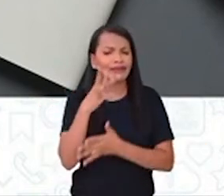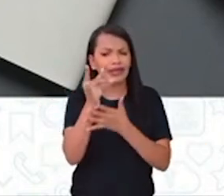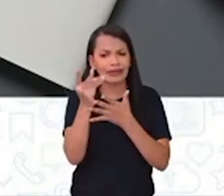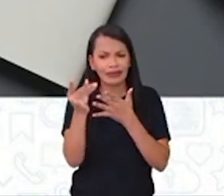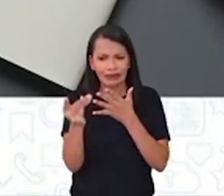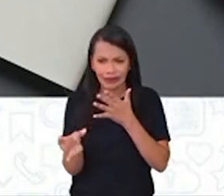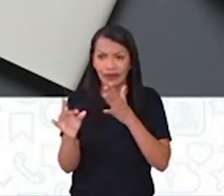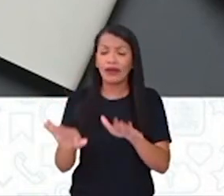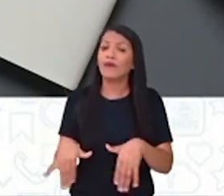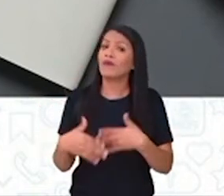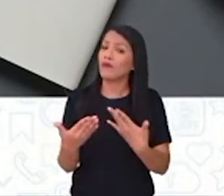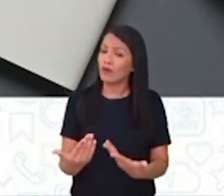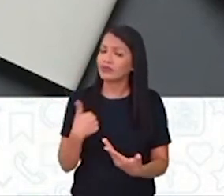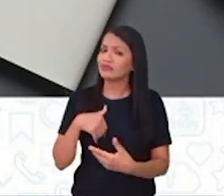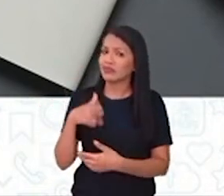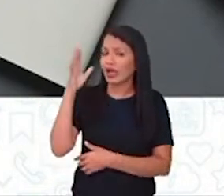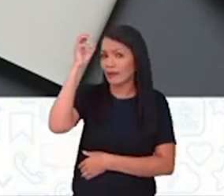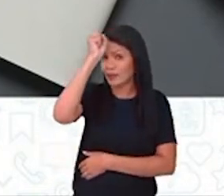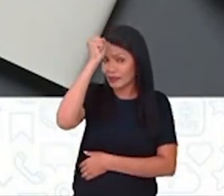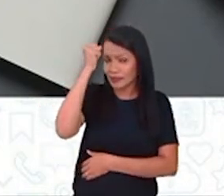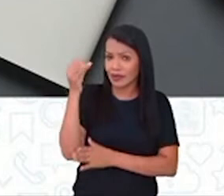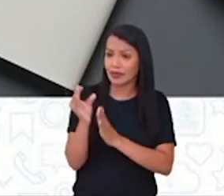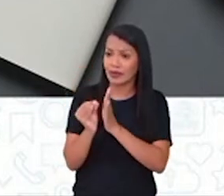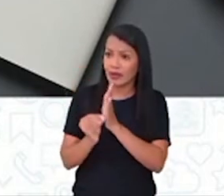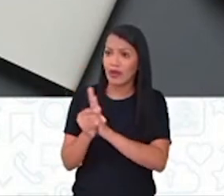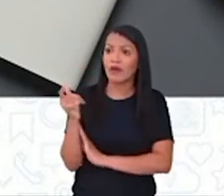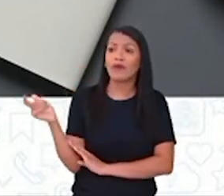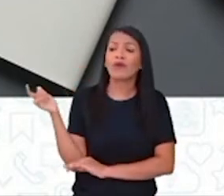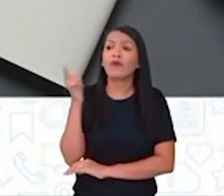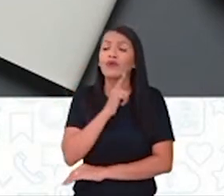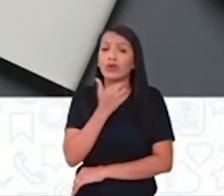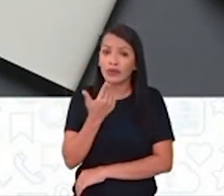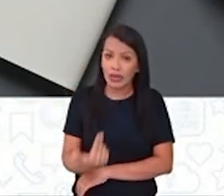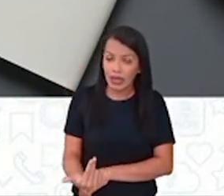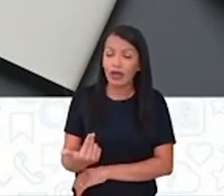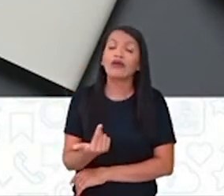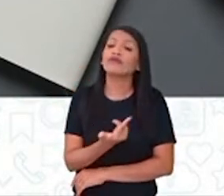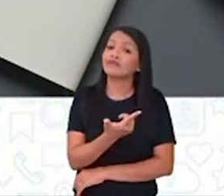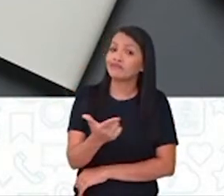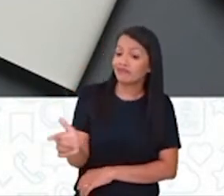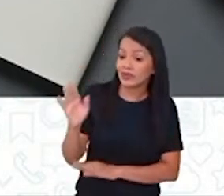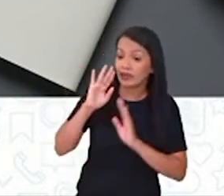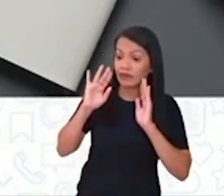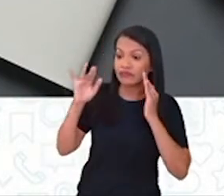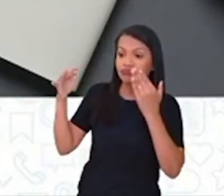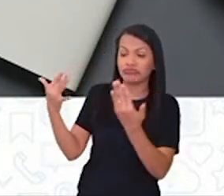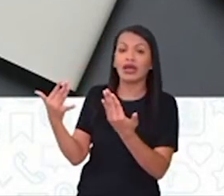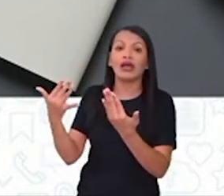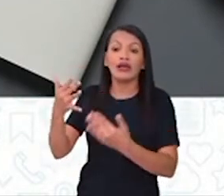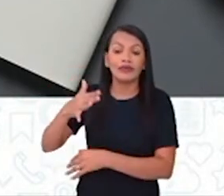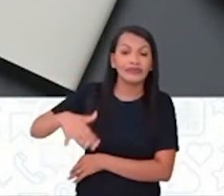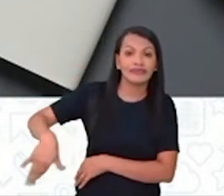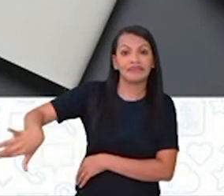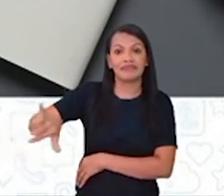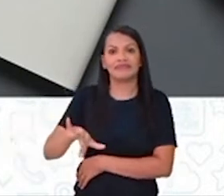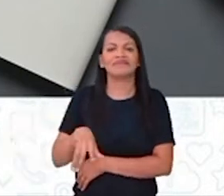Mas que quando a gente domina esses conteúdos, parece que a gente consegue olhar para a língua com outro jeito, né? Sim. Um olhar muito mais amplo, um olhar